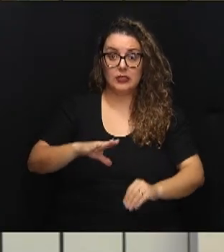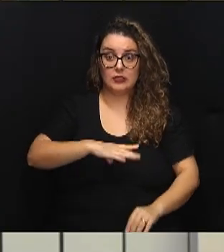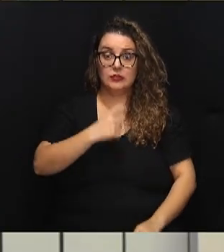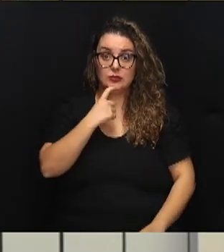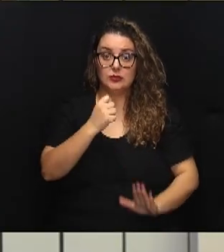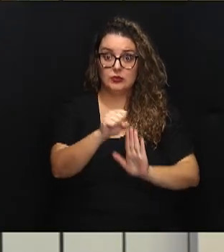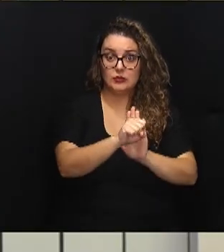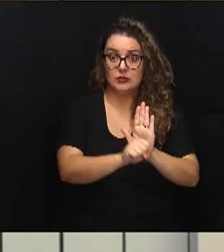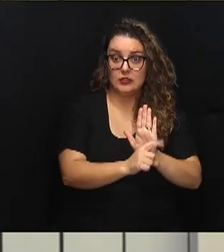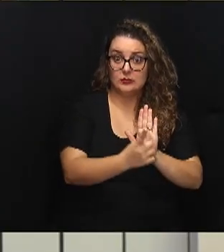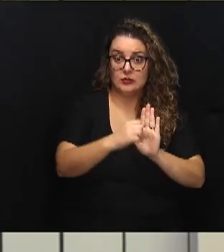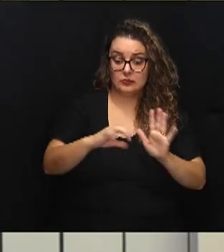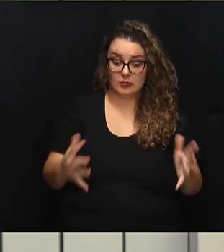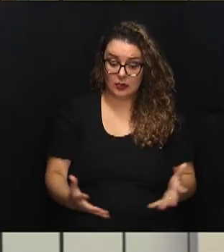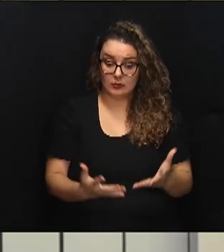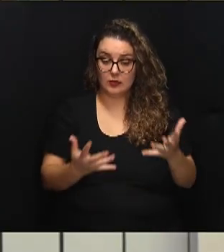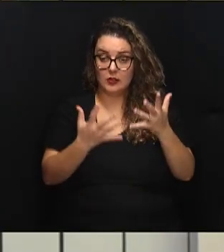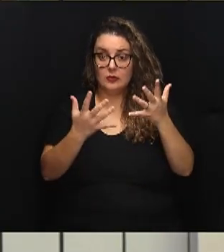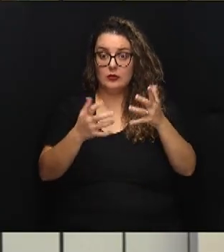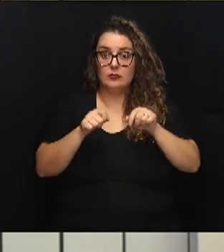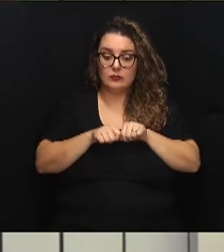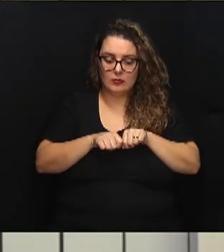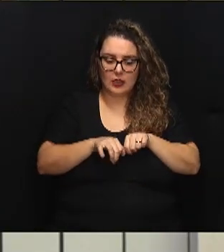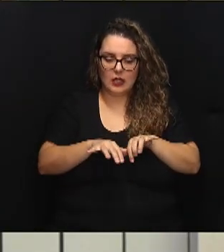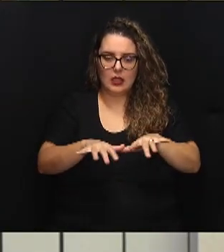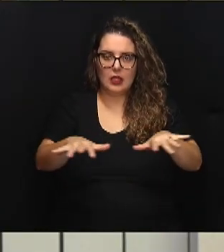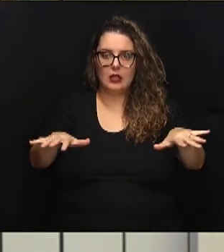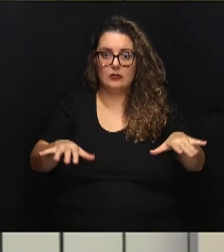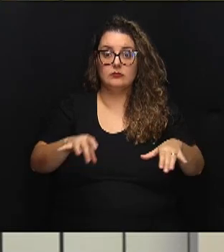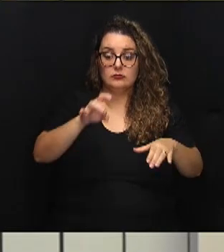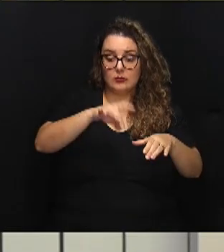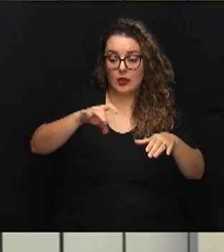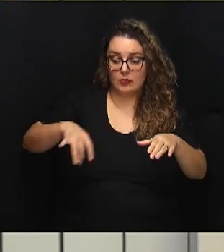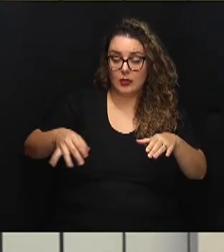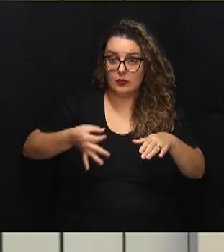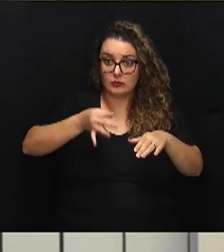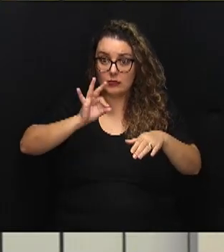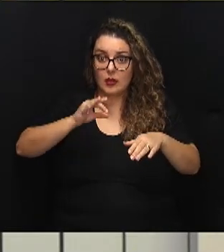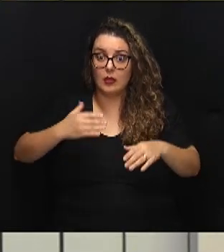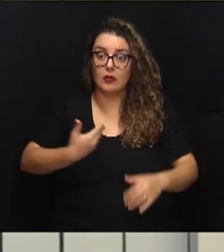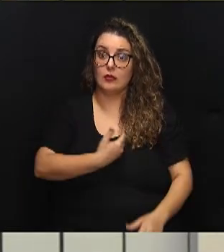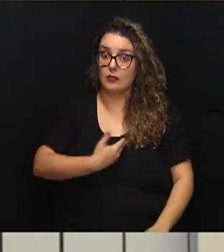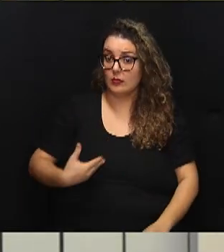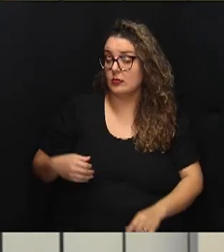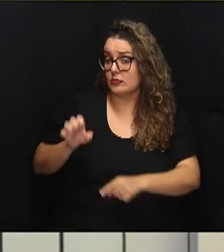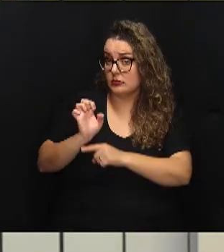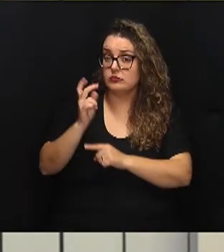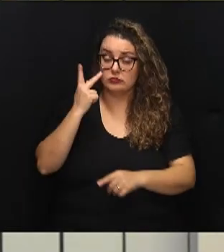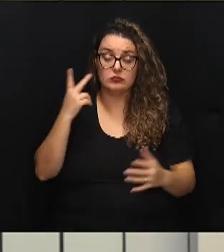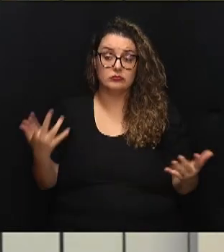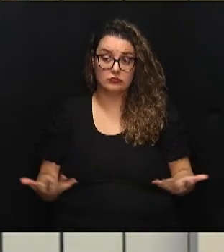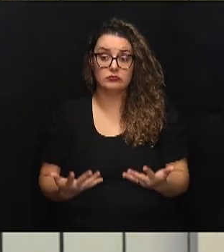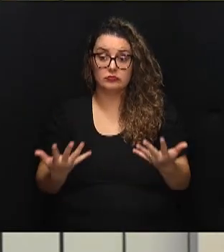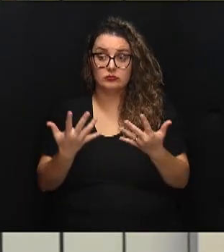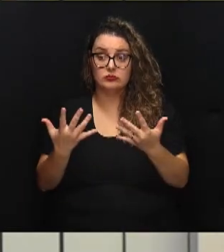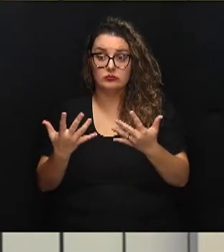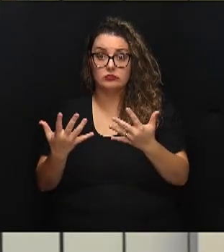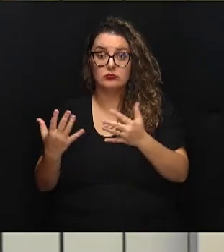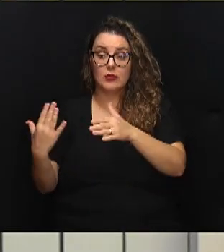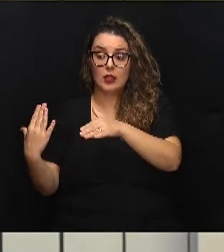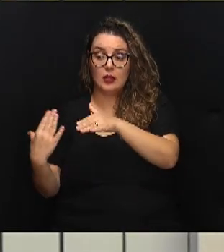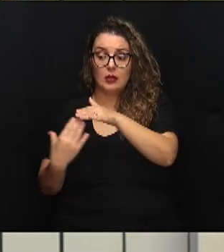XIX, impulsionado pela expansão do cultivo do café. O governo de São Paulo incentivou a vinda de